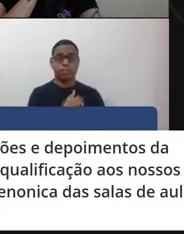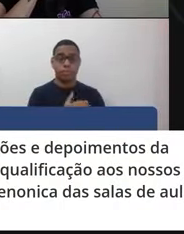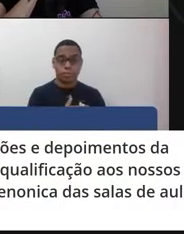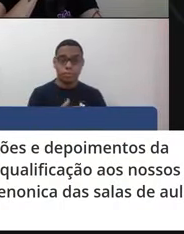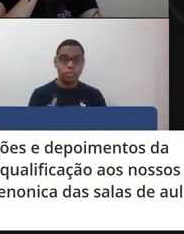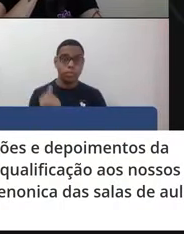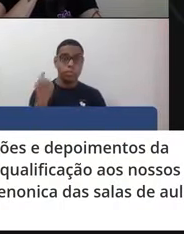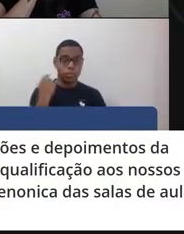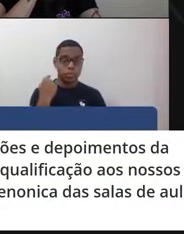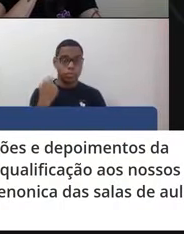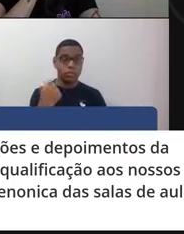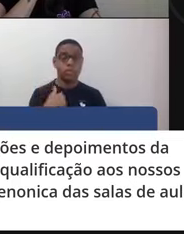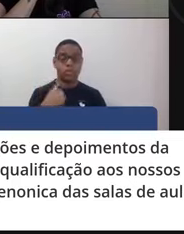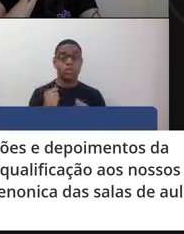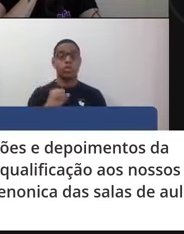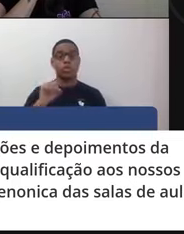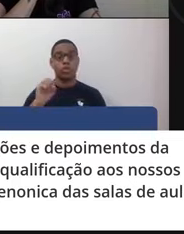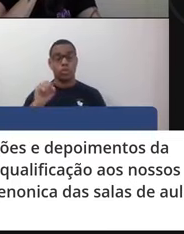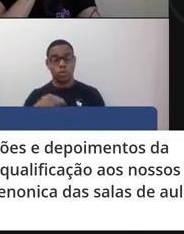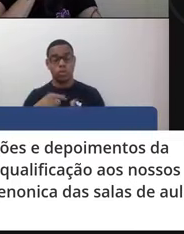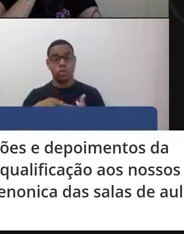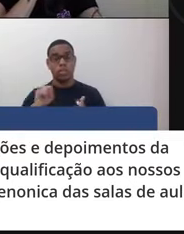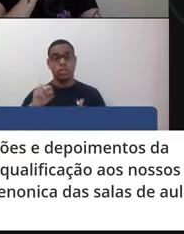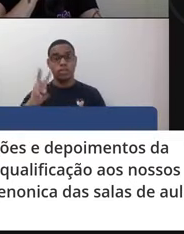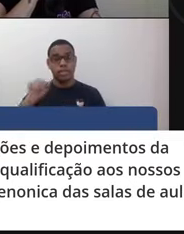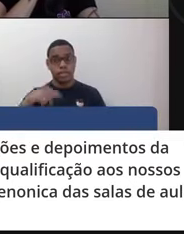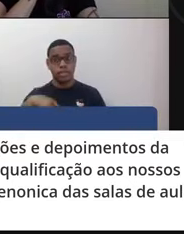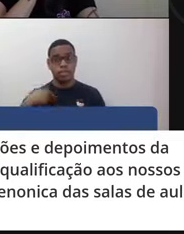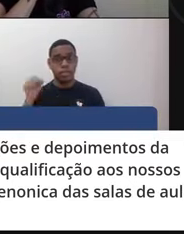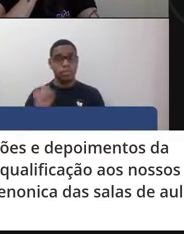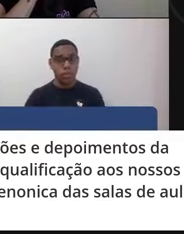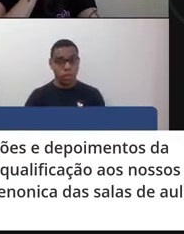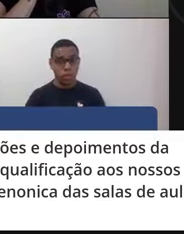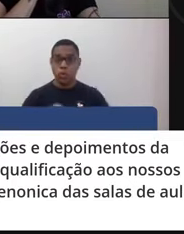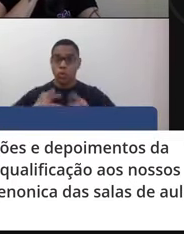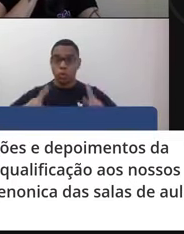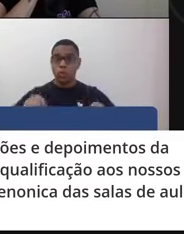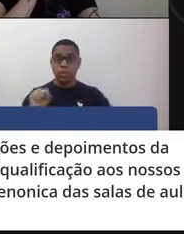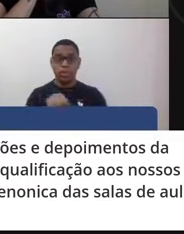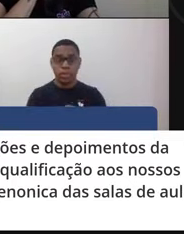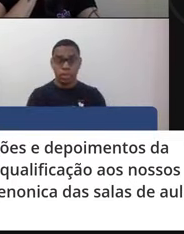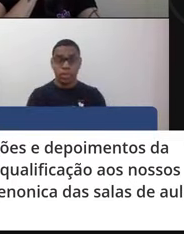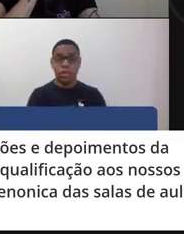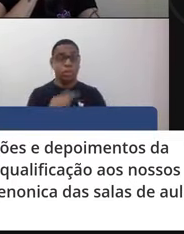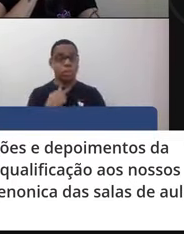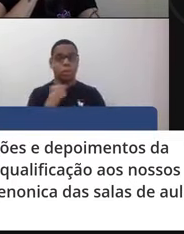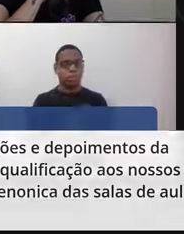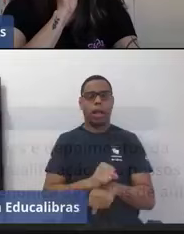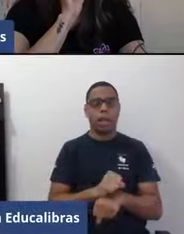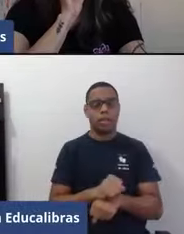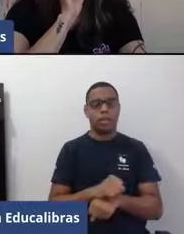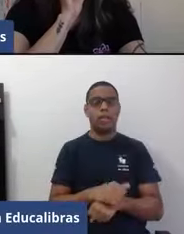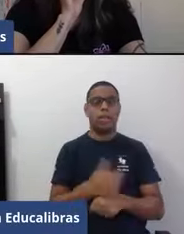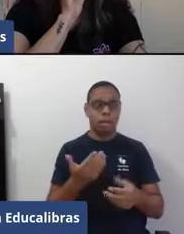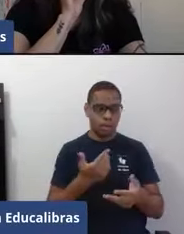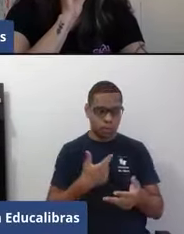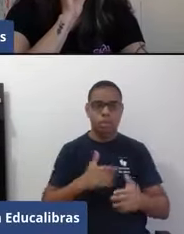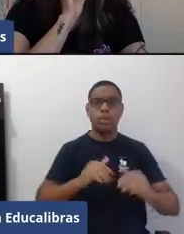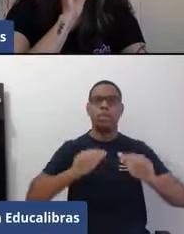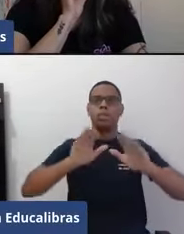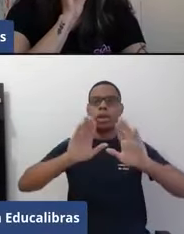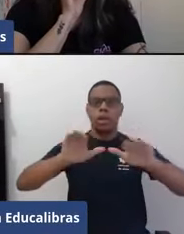lá atrás, eu, a Jo e a Silvana. Paramos, todo mundo parou, não devemos parar. Então, agora, eu volto a